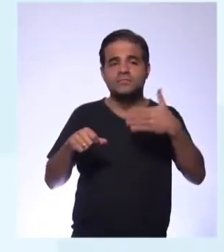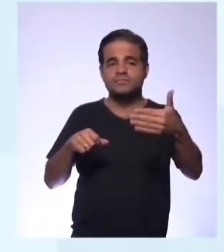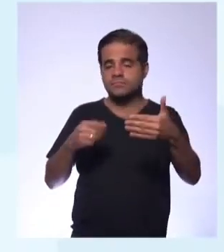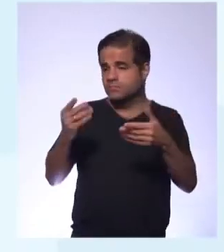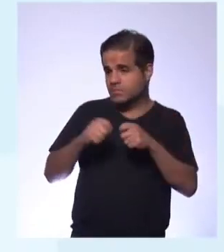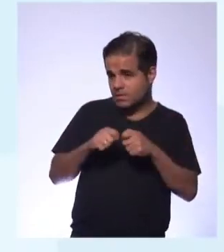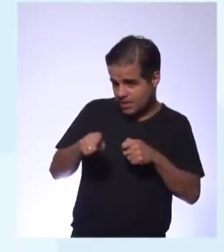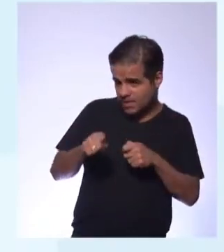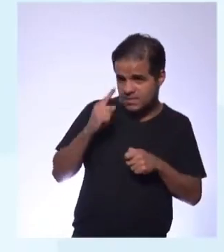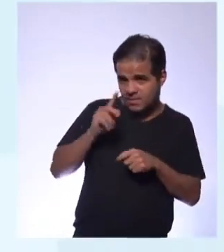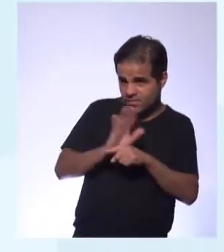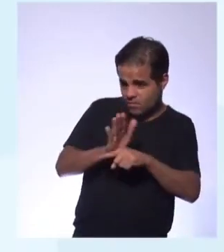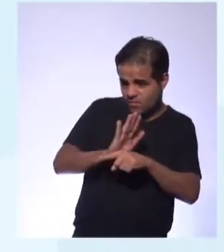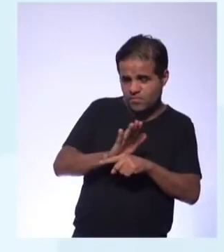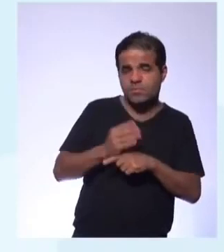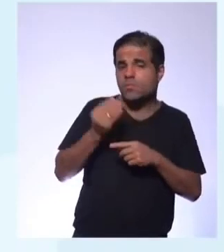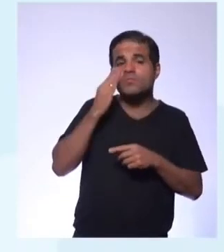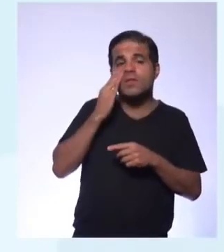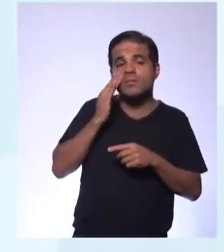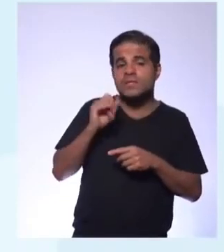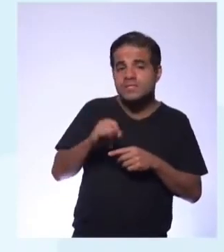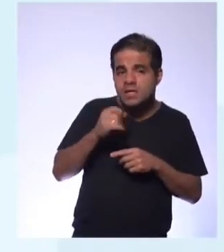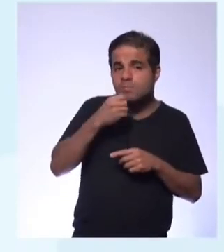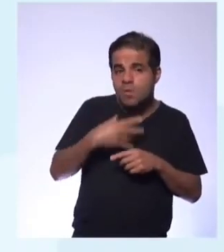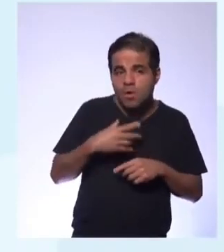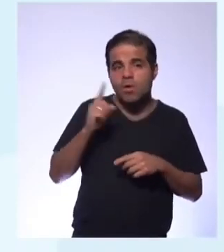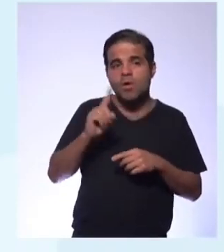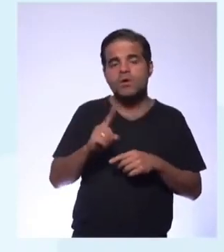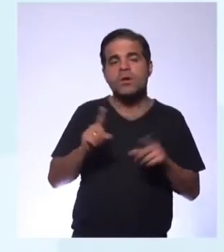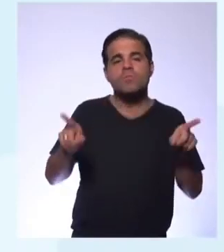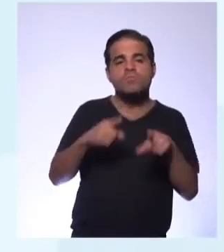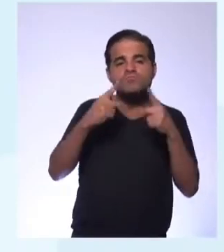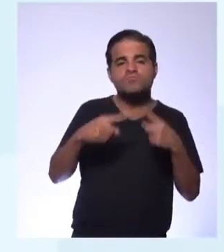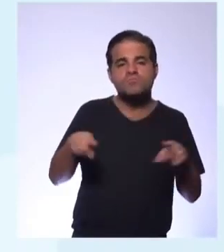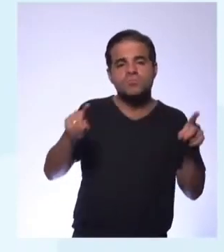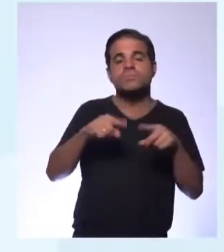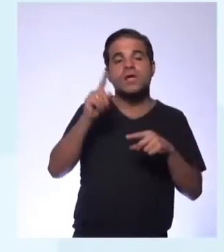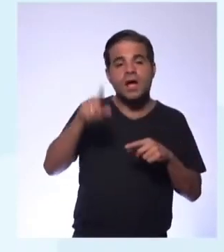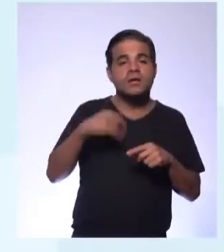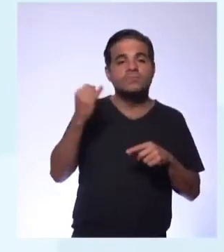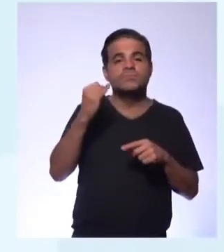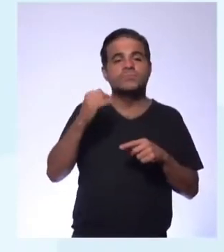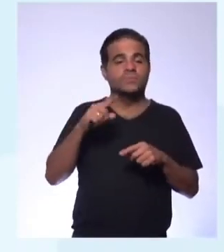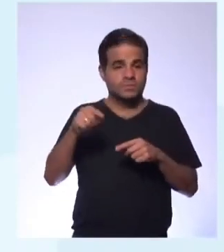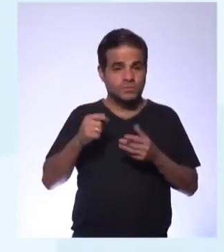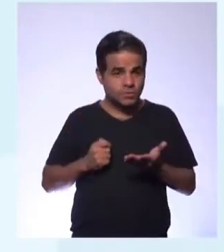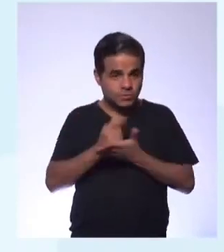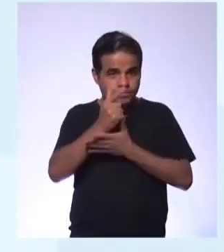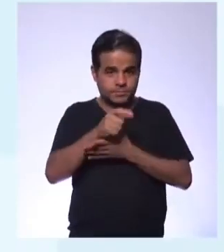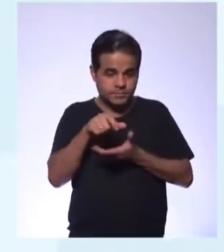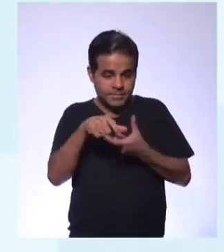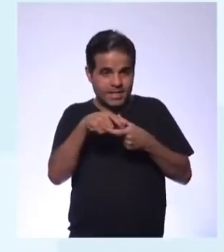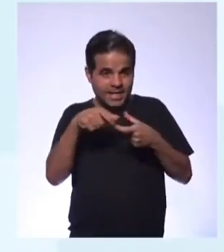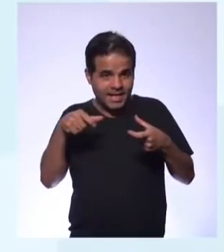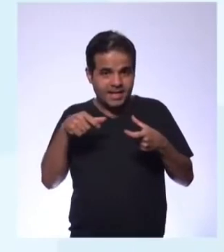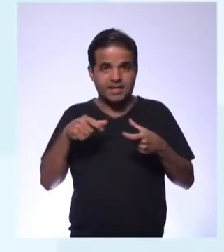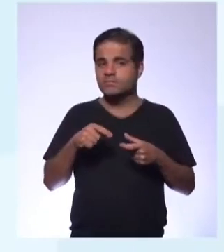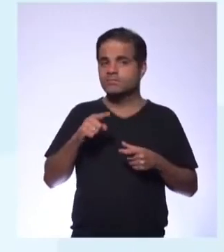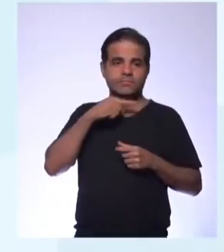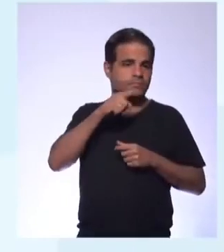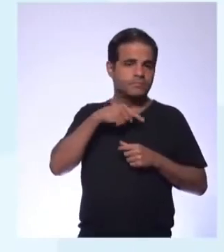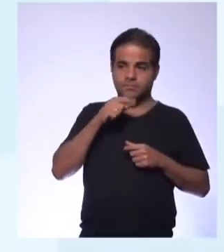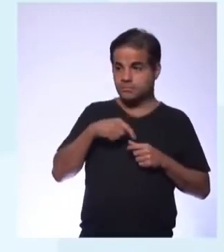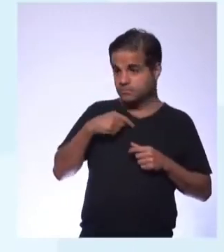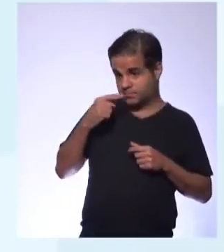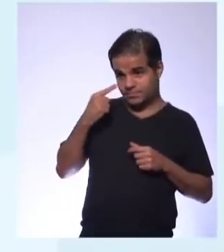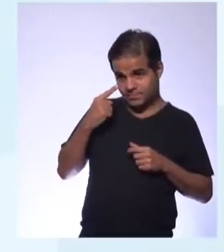faz? Você vai assistir o filme, como você faz para saber se é bom, uma música, como você faz? Depois que comprou o ingresso do filme, não tem como desver, né? É